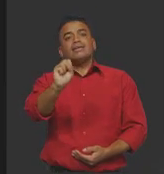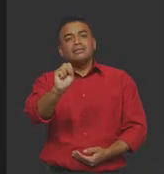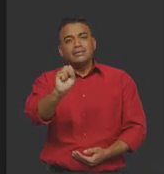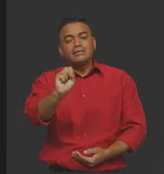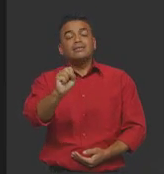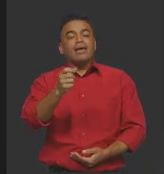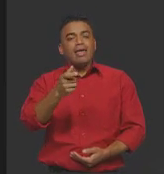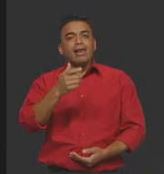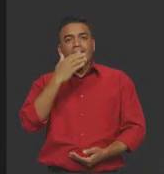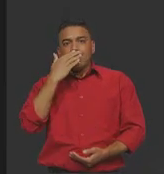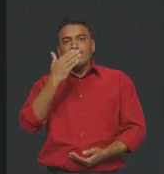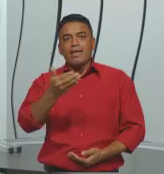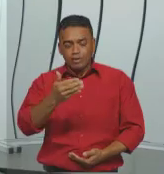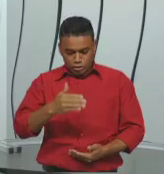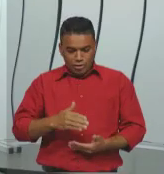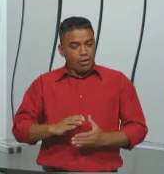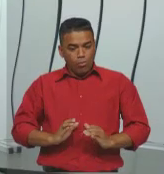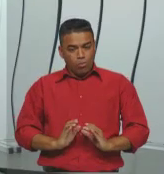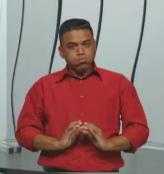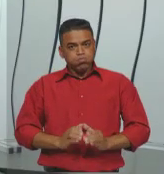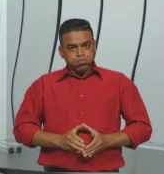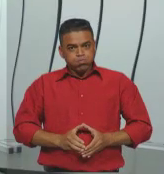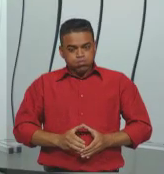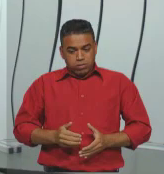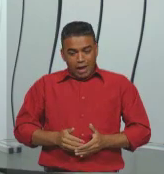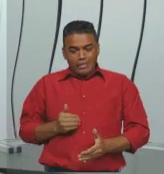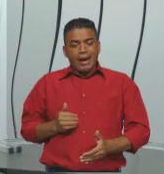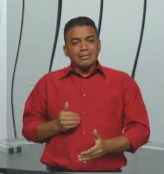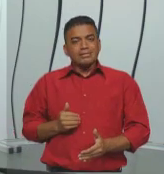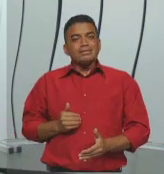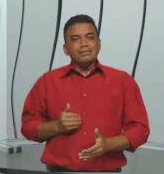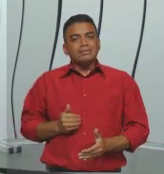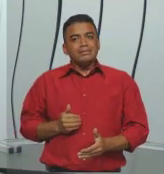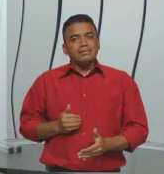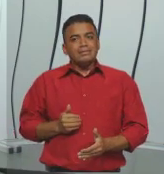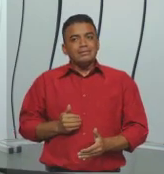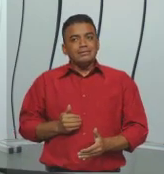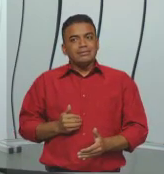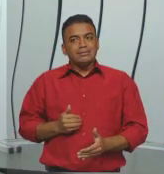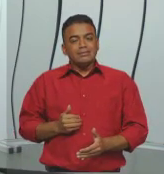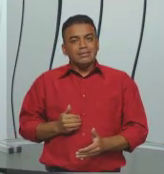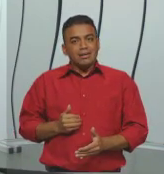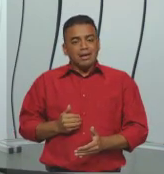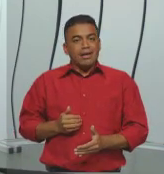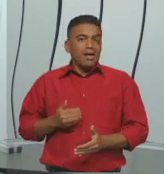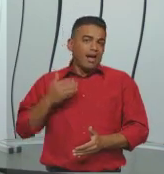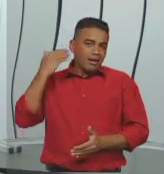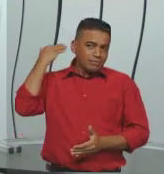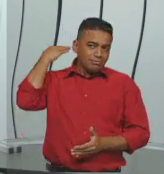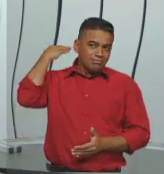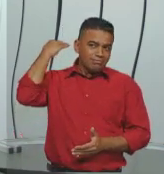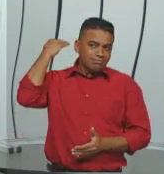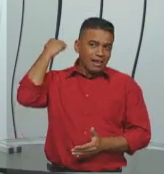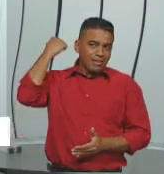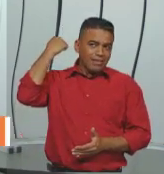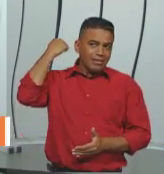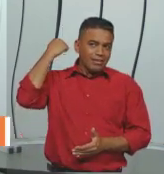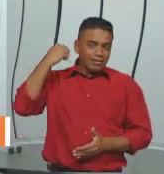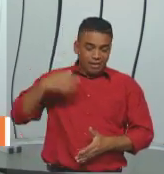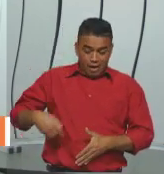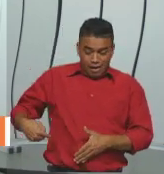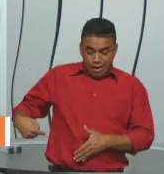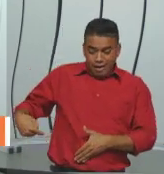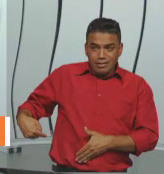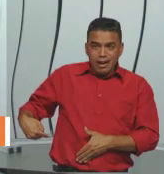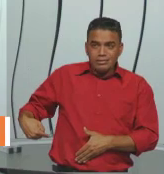Ele está atrás do estômago, então ele tende a estar mais nas costas, nessa região abdominal,